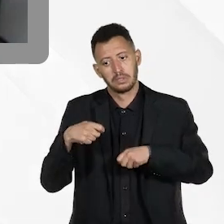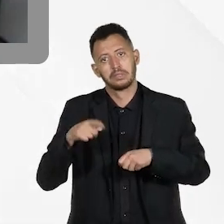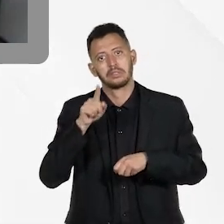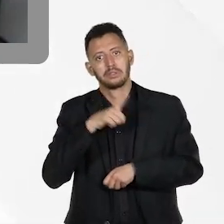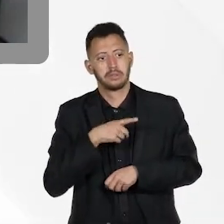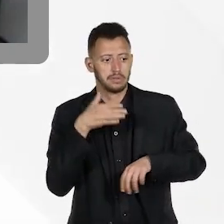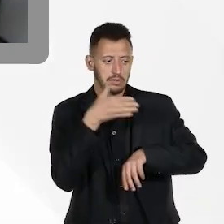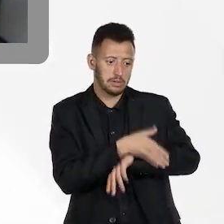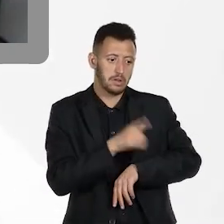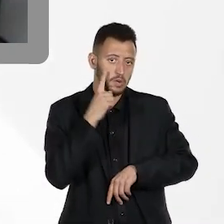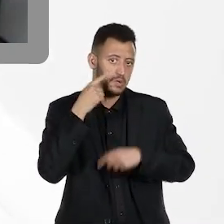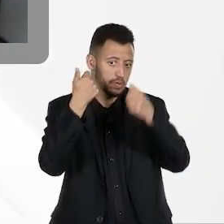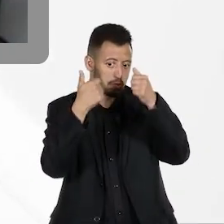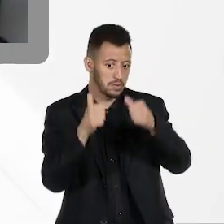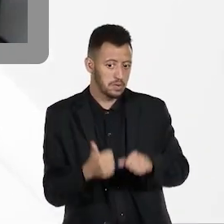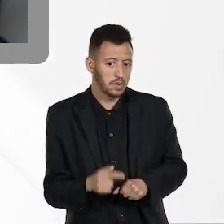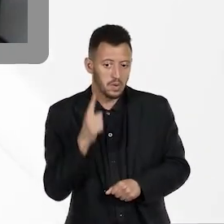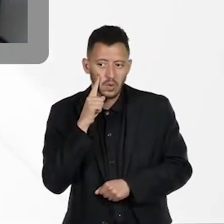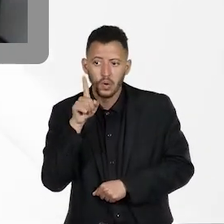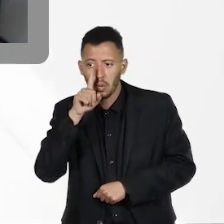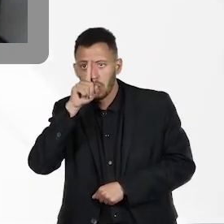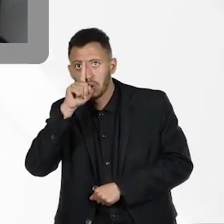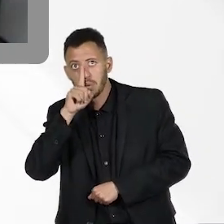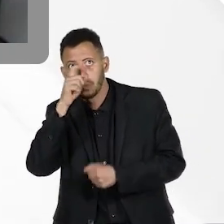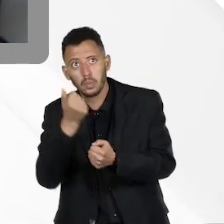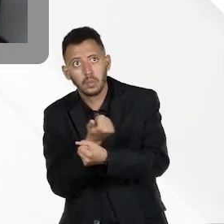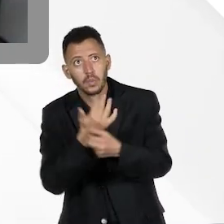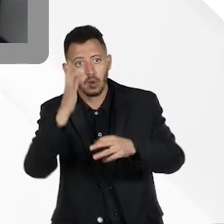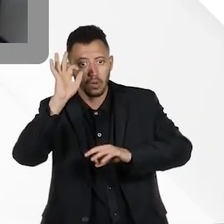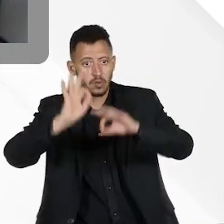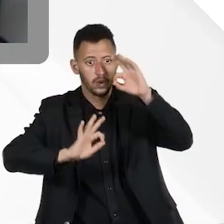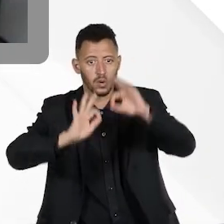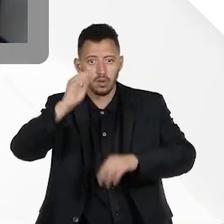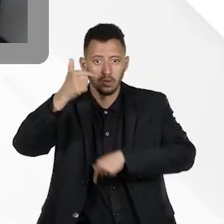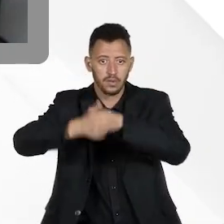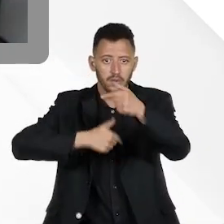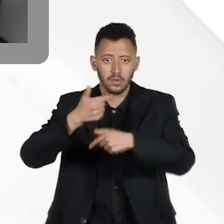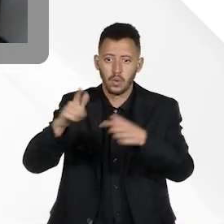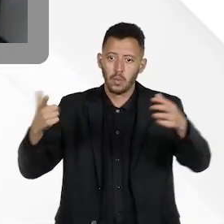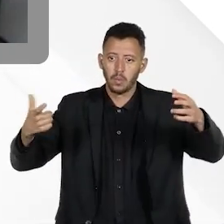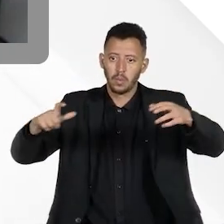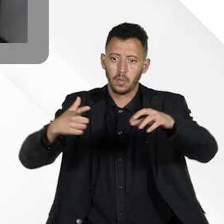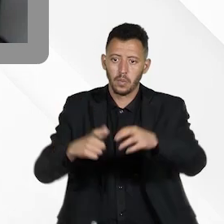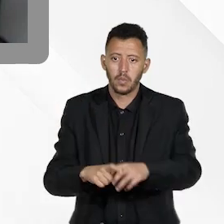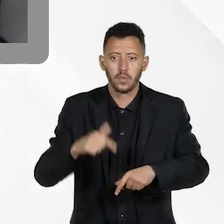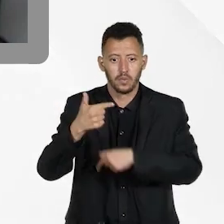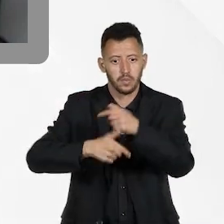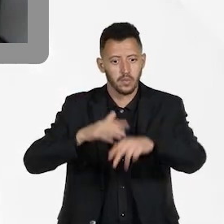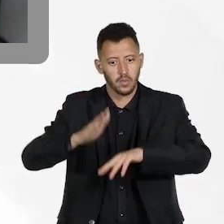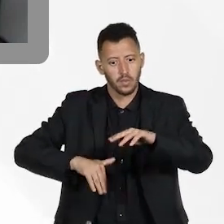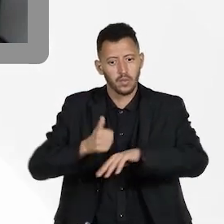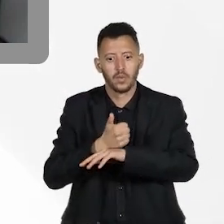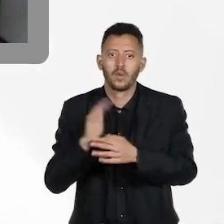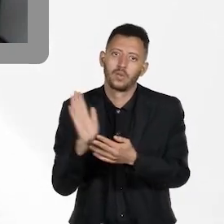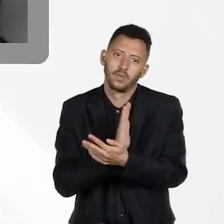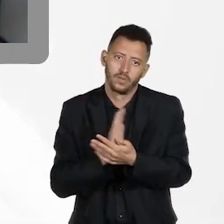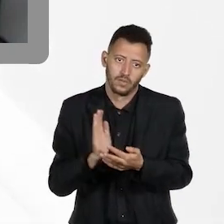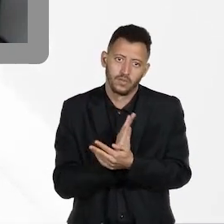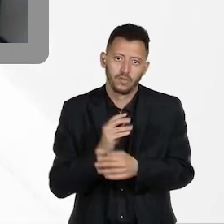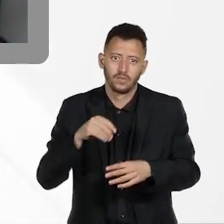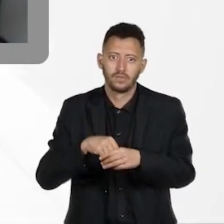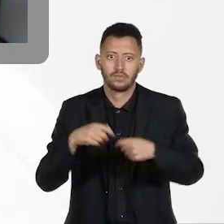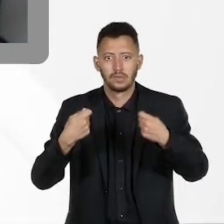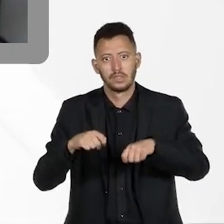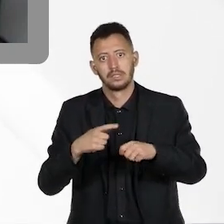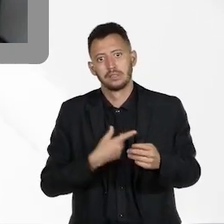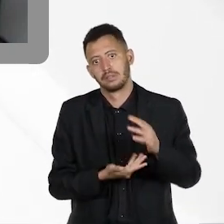que envolvem principalmente avaliar o risco das fumaças e reorganizar o trabalho para diminuir a exposição dos trabalhadores, e, em alguns